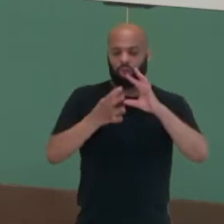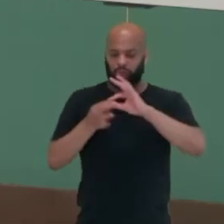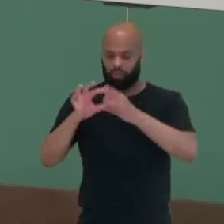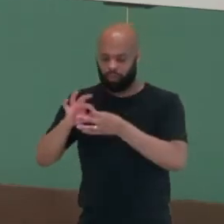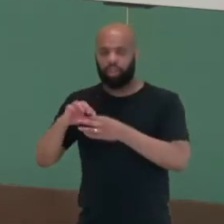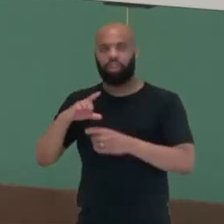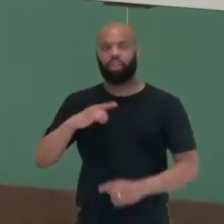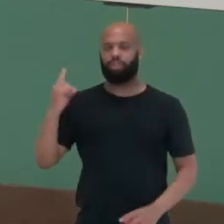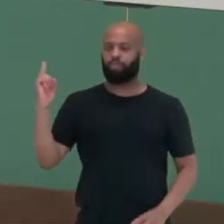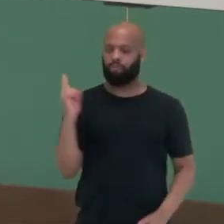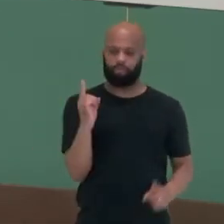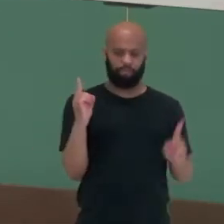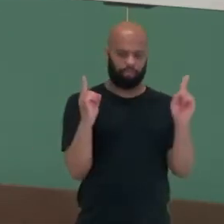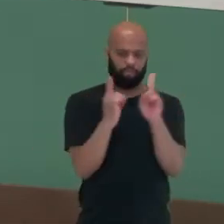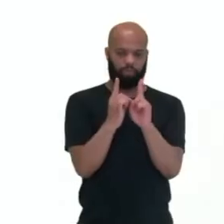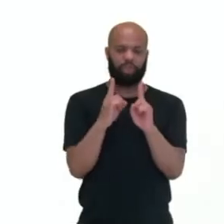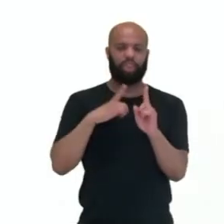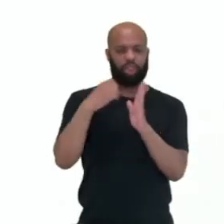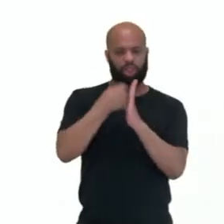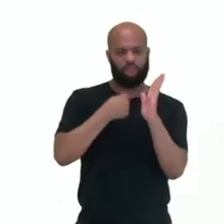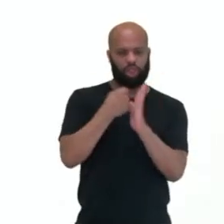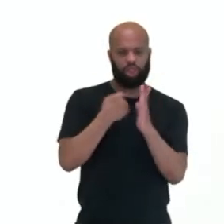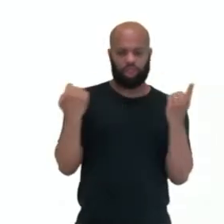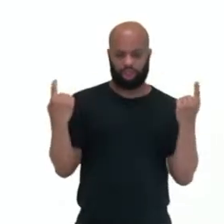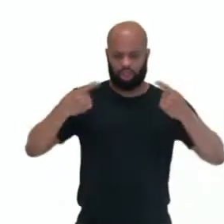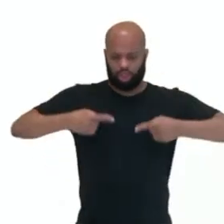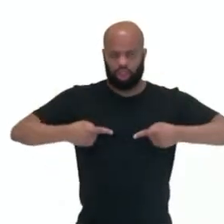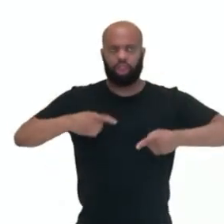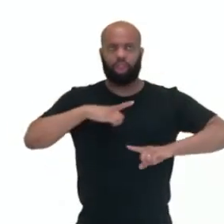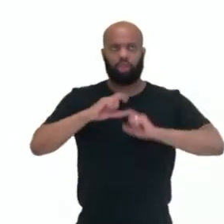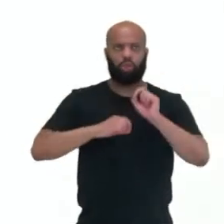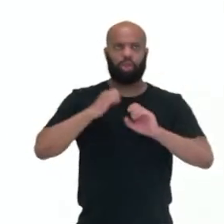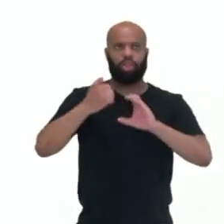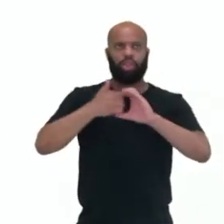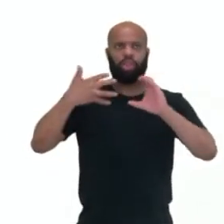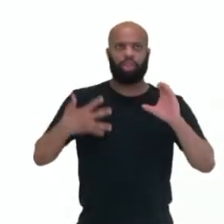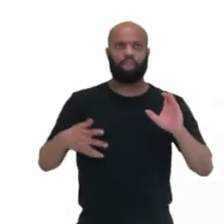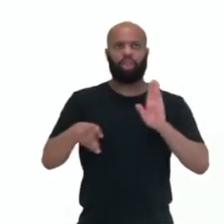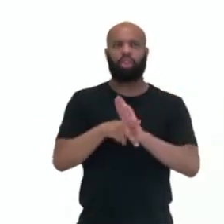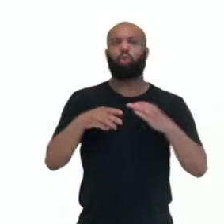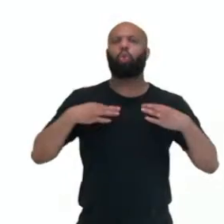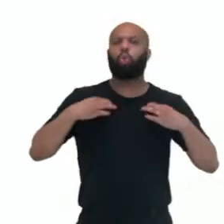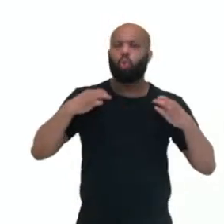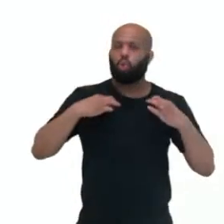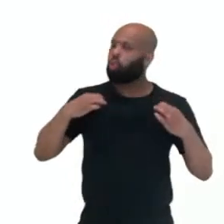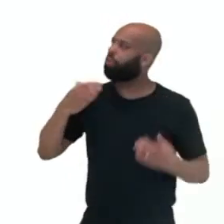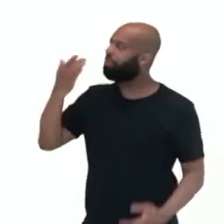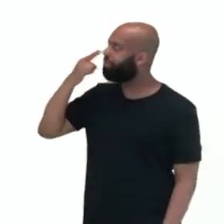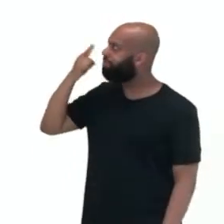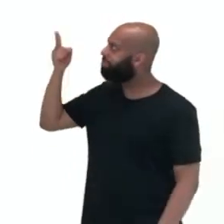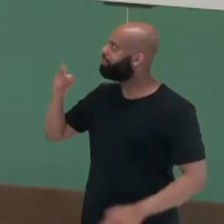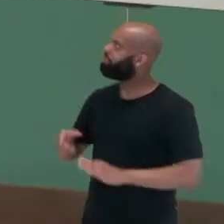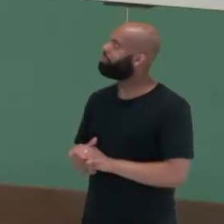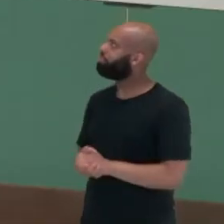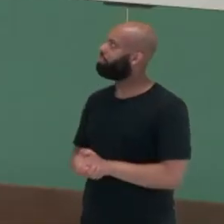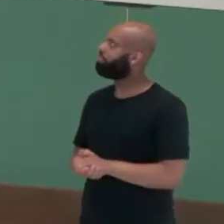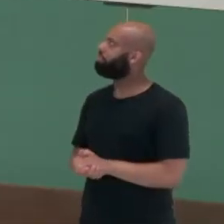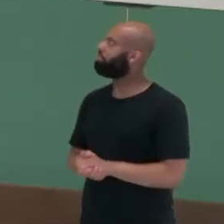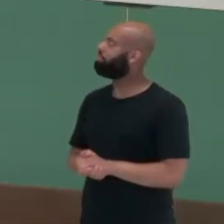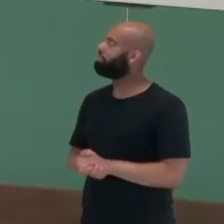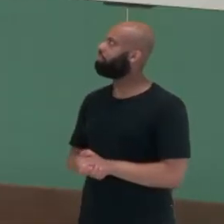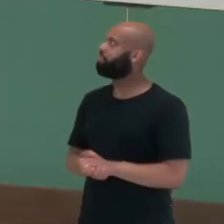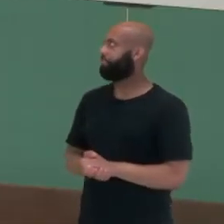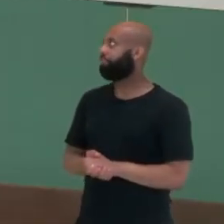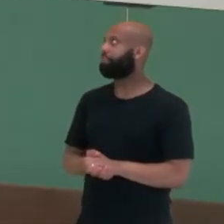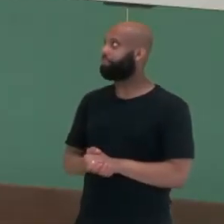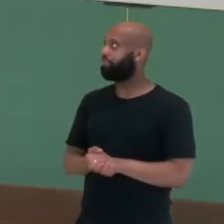dois atletas que estão ali lutando. Vocês podem ver a característica das roupas, a vestimenta, né, diferente. E a gente vai falar um